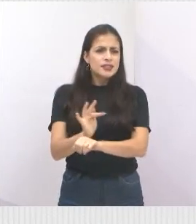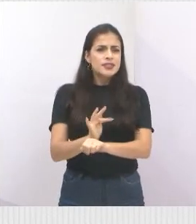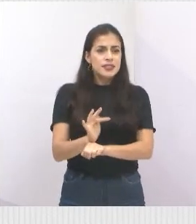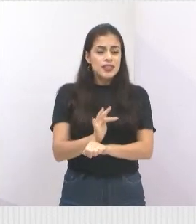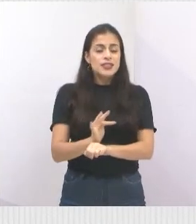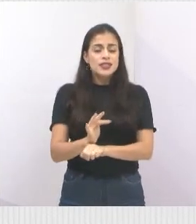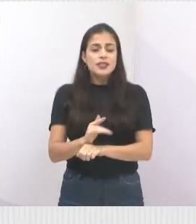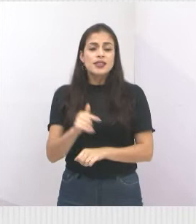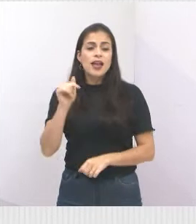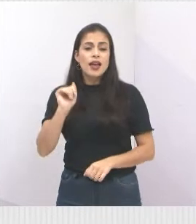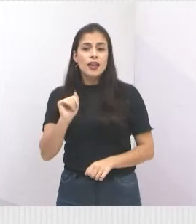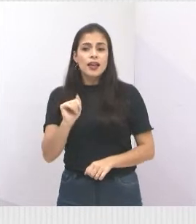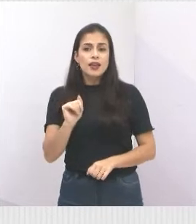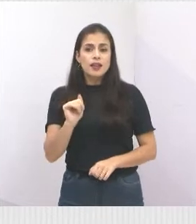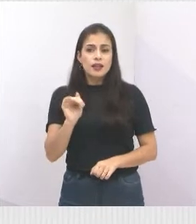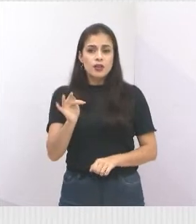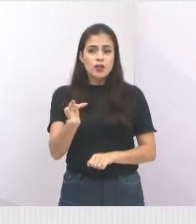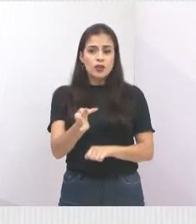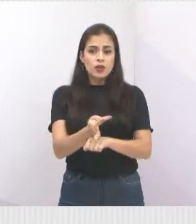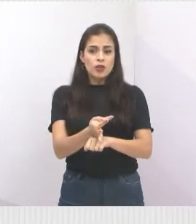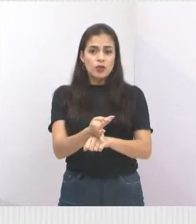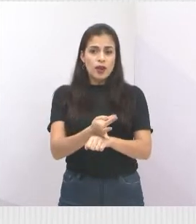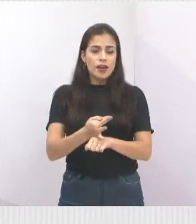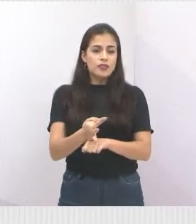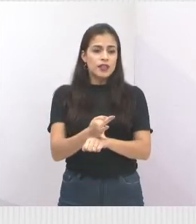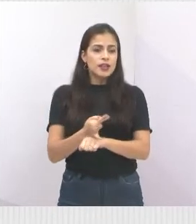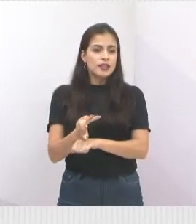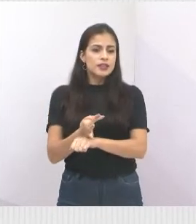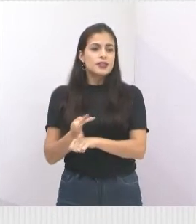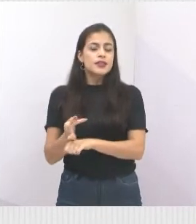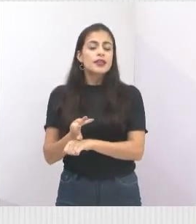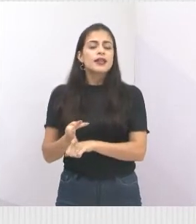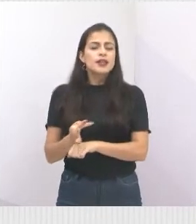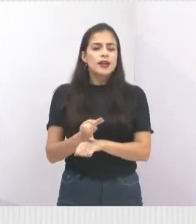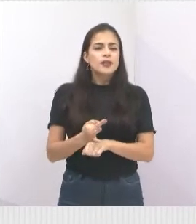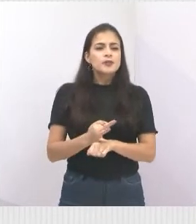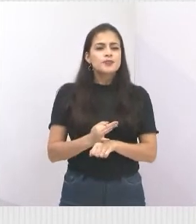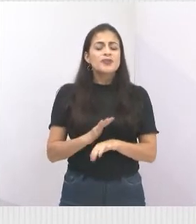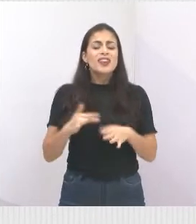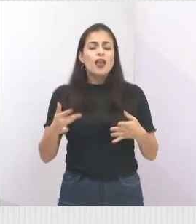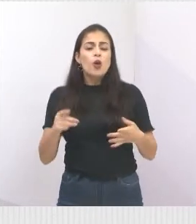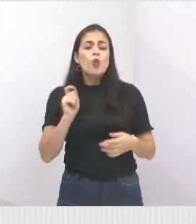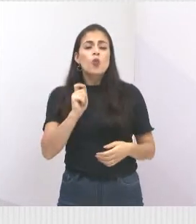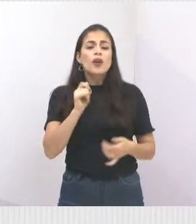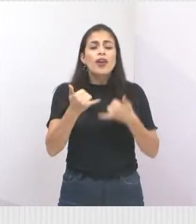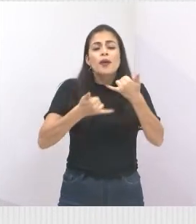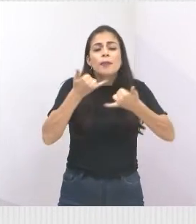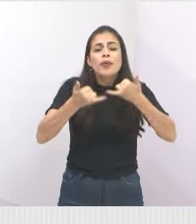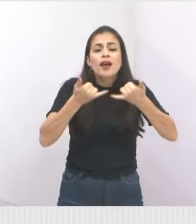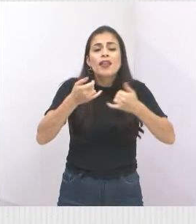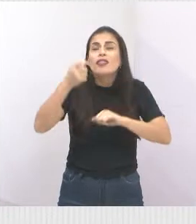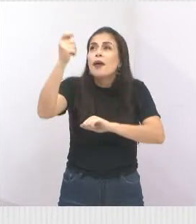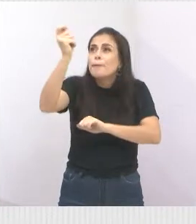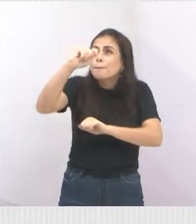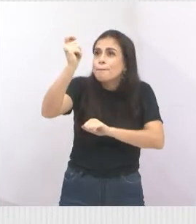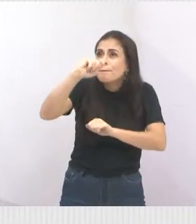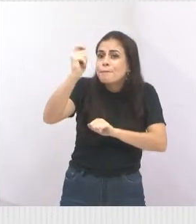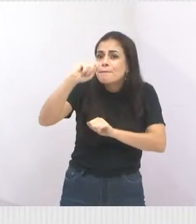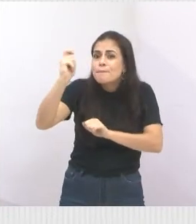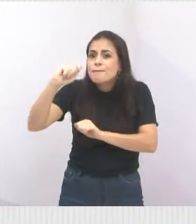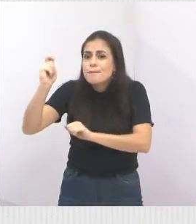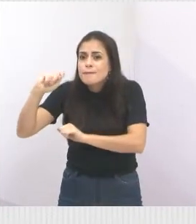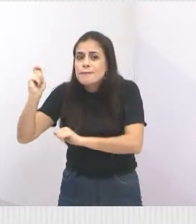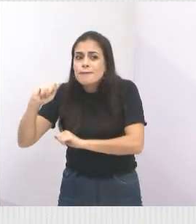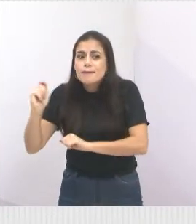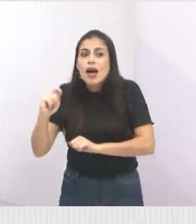pelo mau uso de pipa o cerol e uma série de coisas é Mas cabe a nós do poder